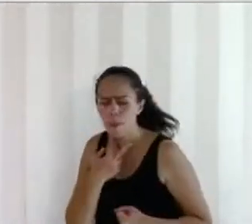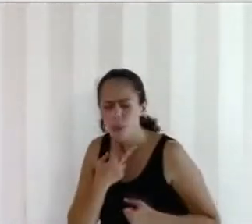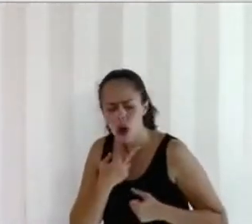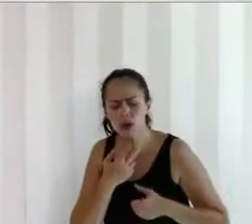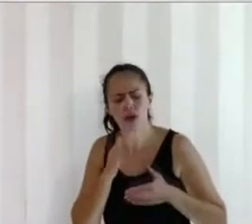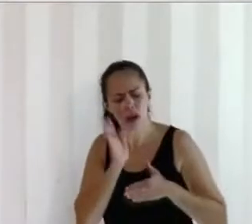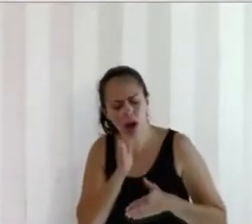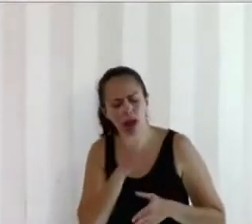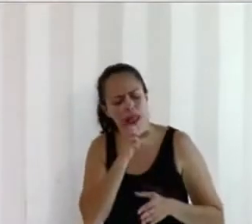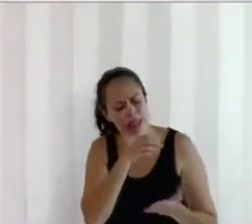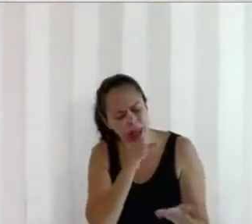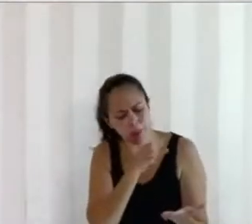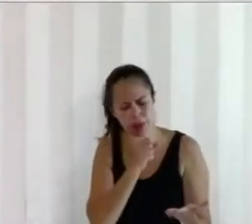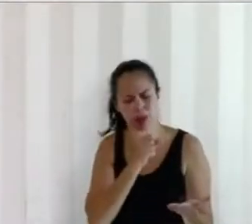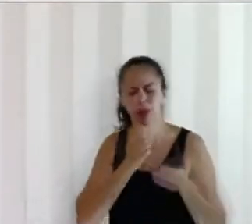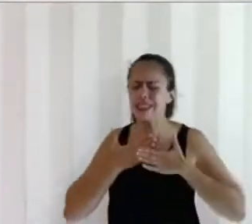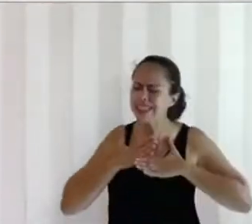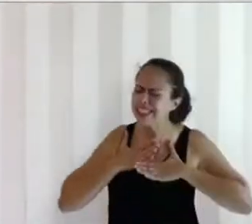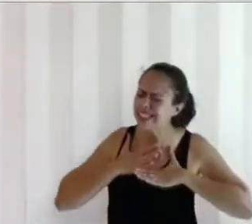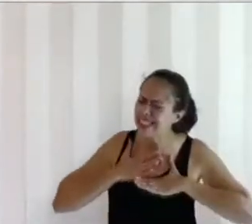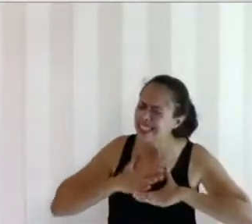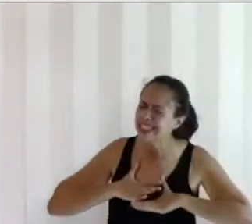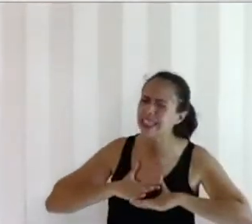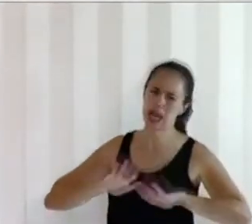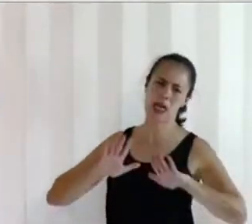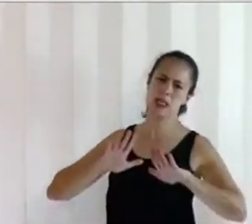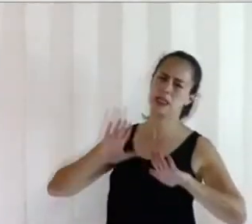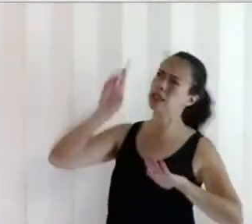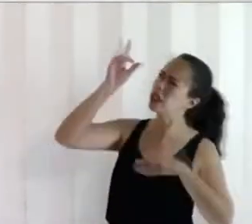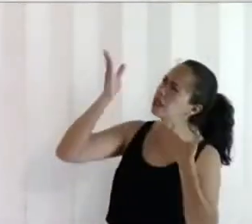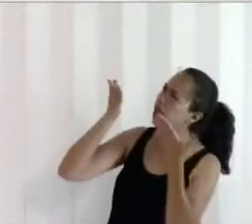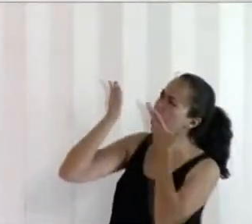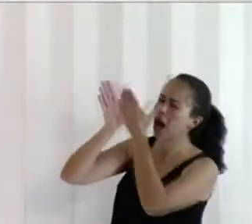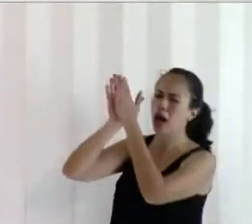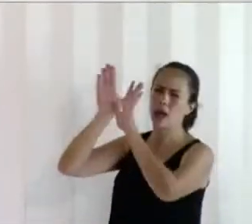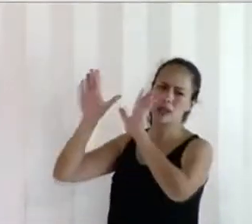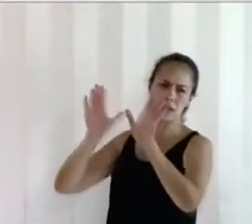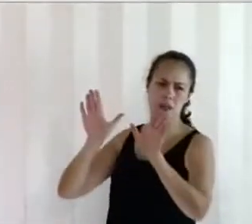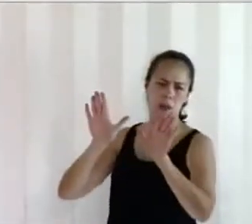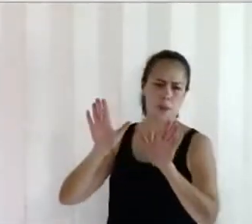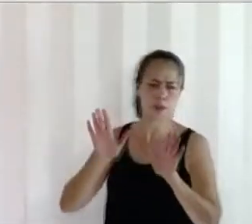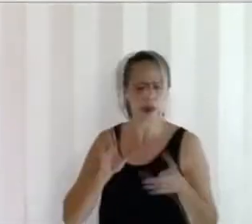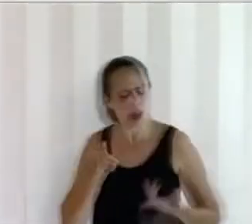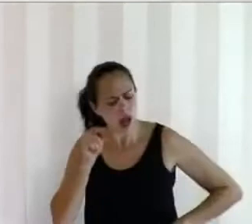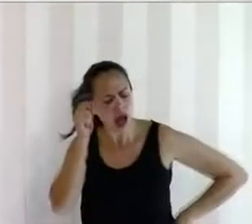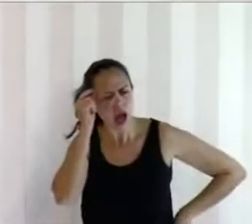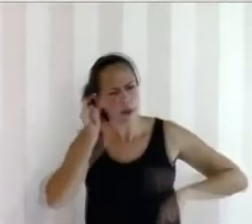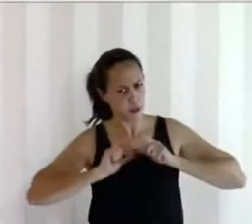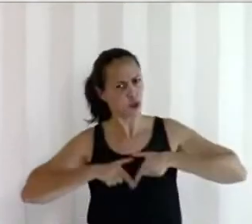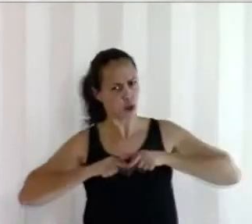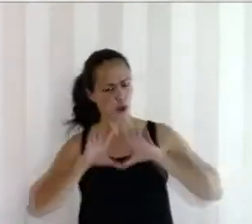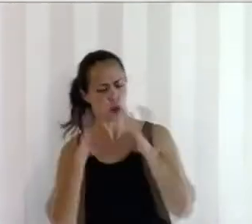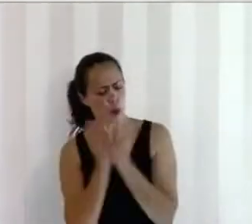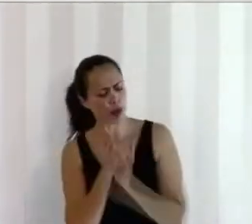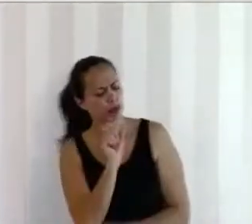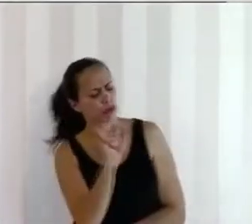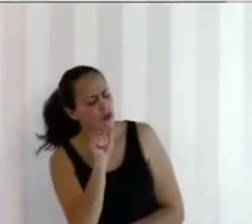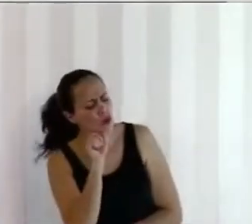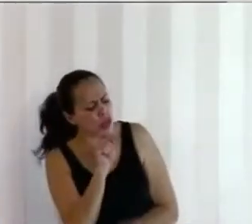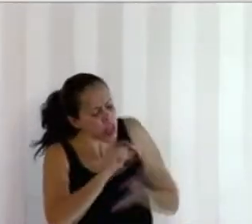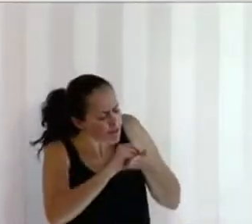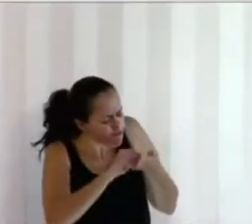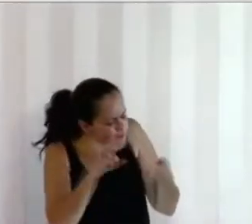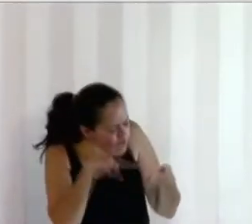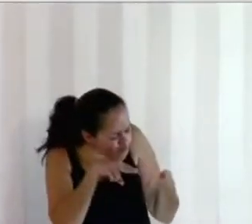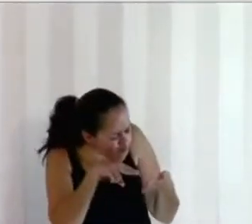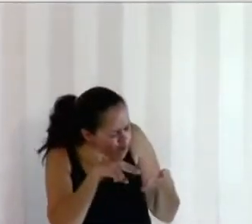mandamento, mas se tornou uma regra. Outra coisa, o leite que alguém poderia tomar nesse dia era 1 gole